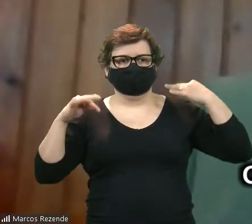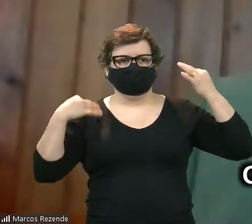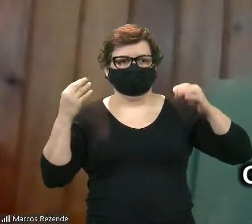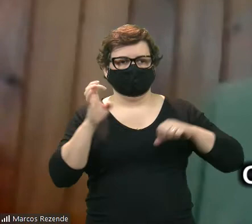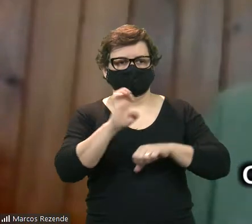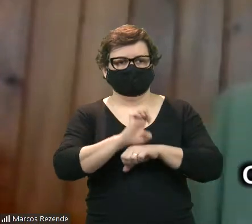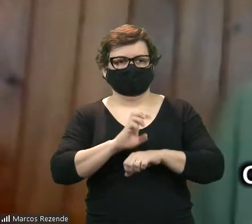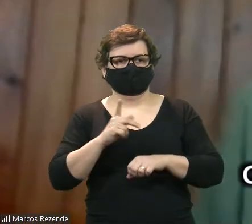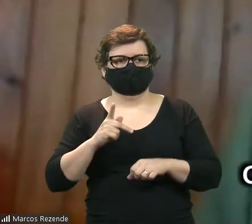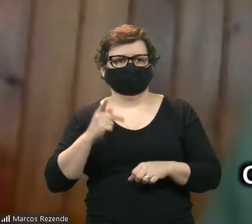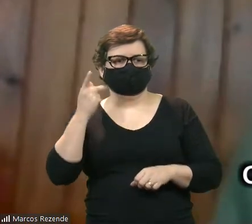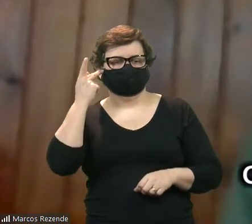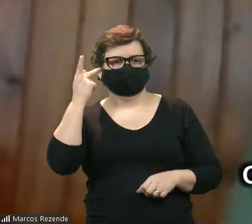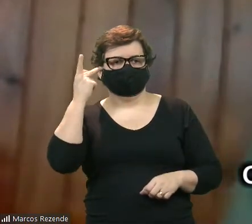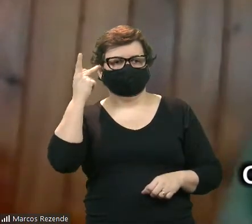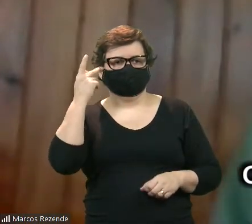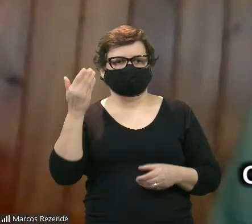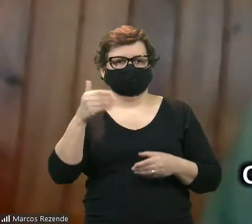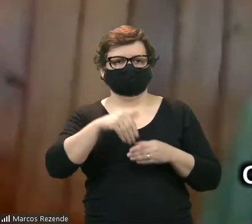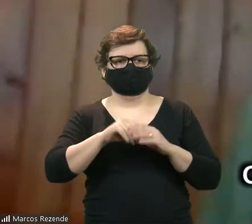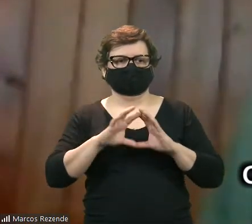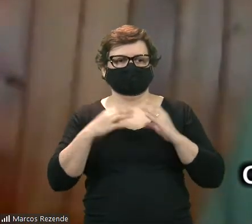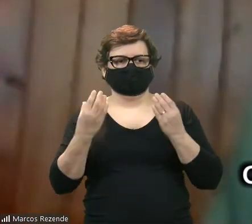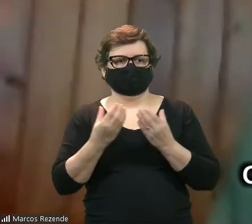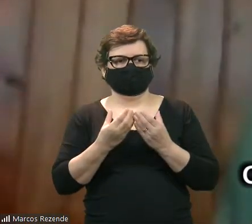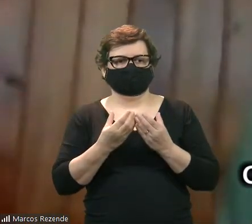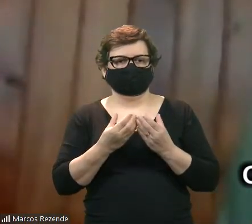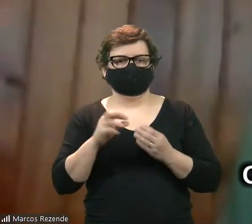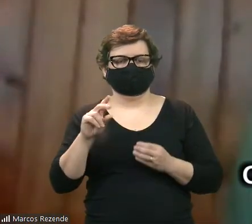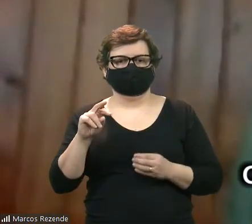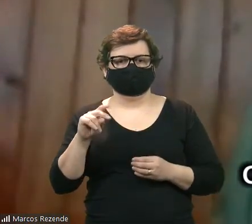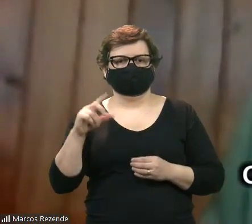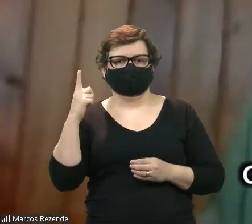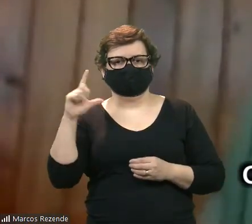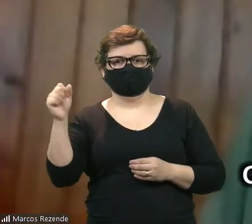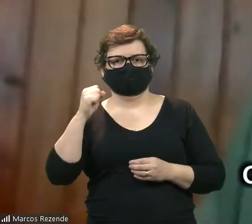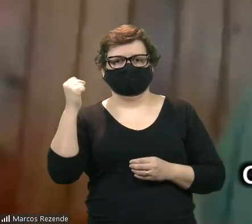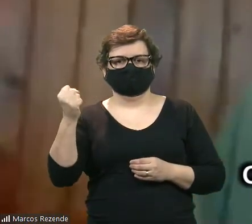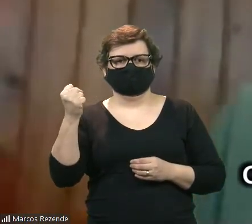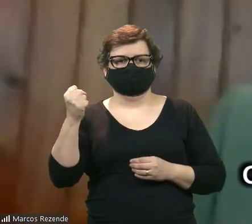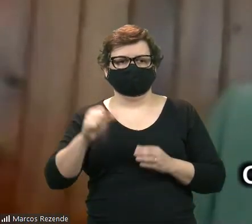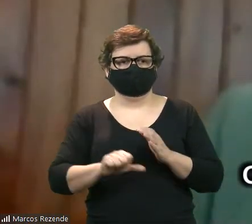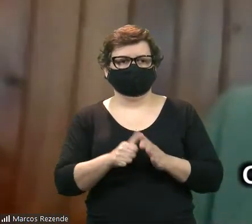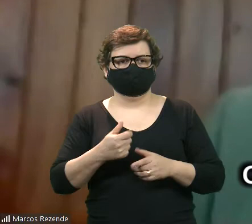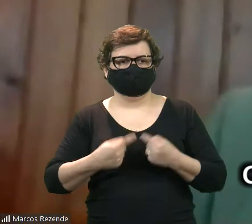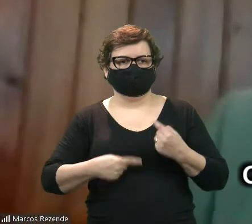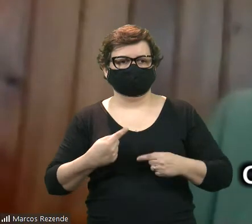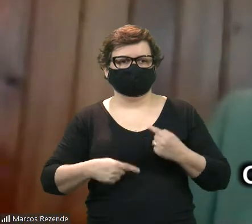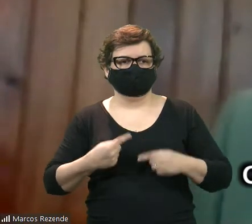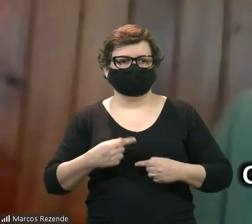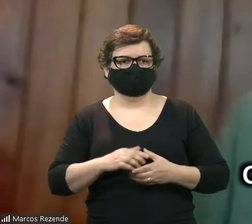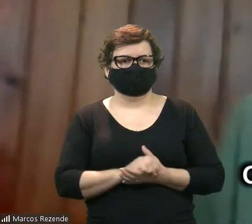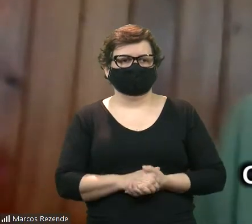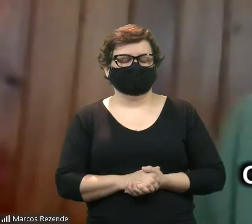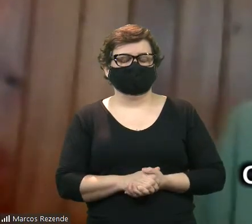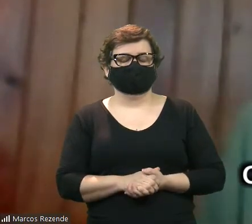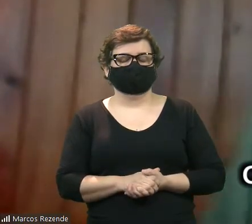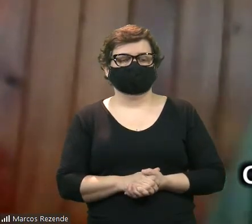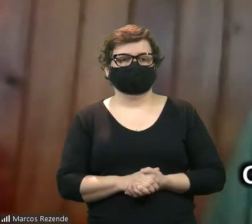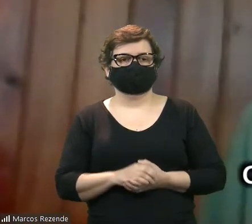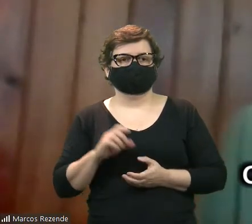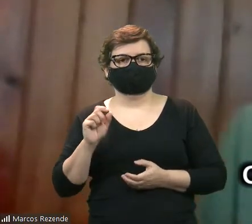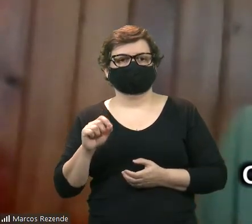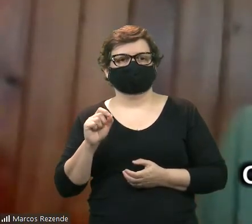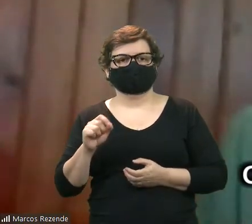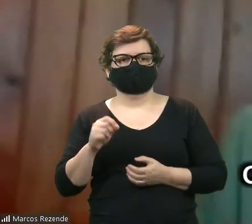A votação será em globo, na forma que foi vencida em primeira discussão. Os